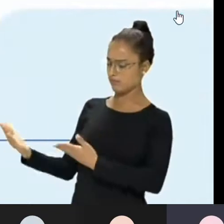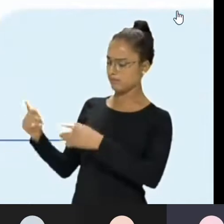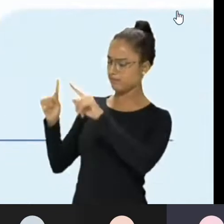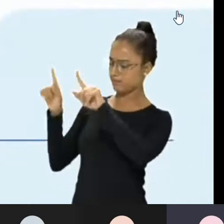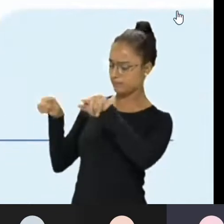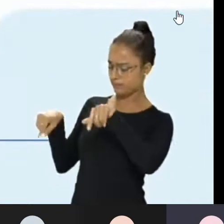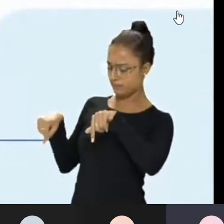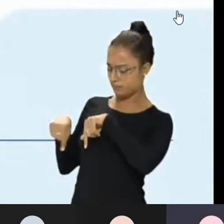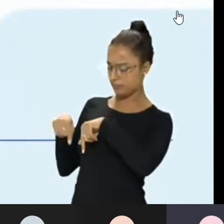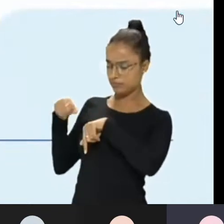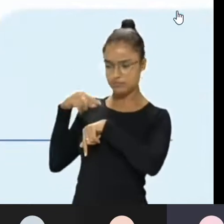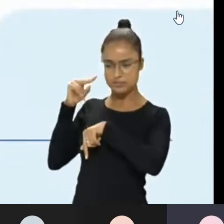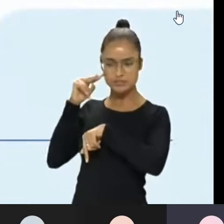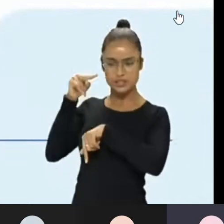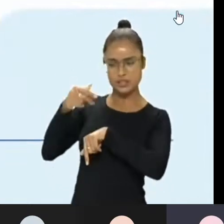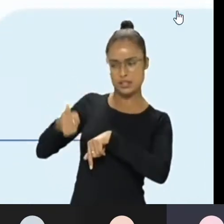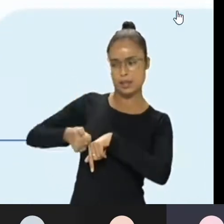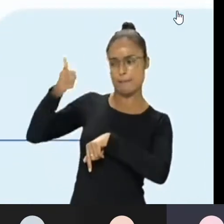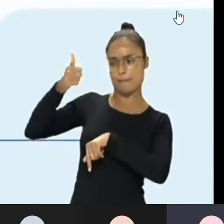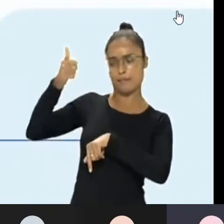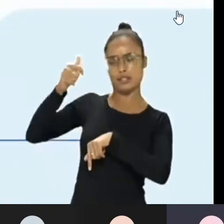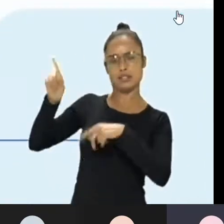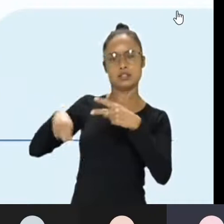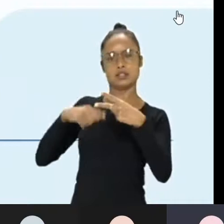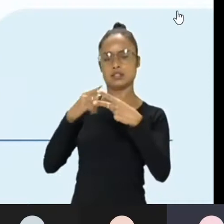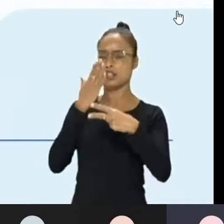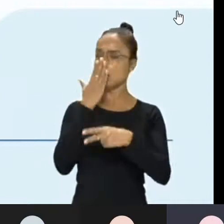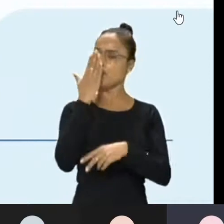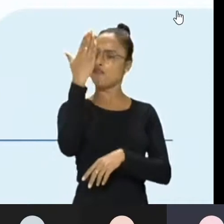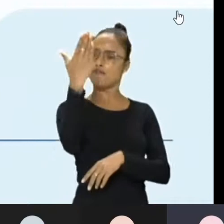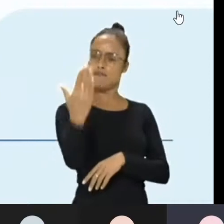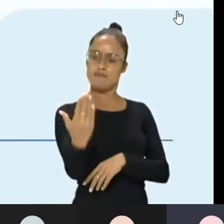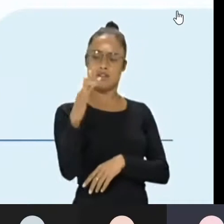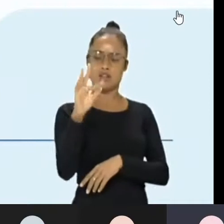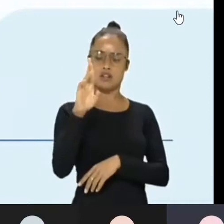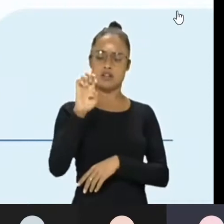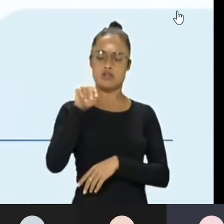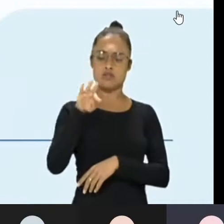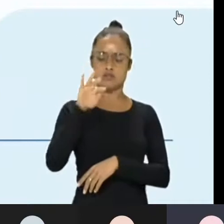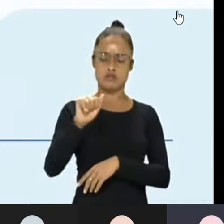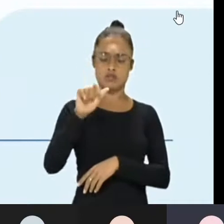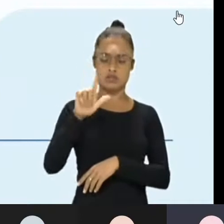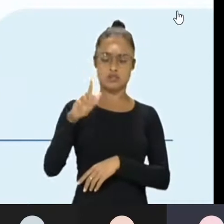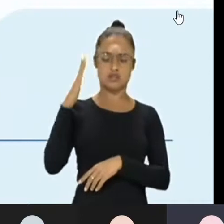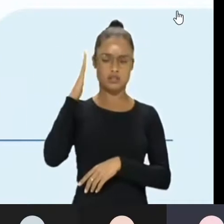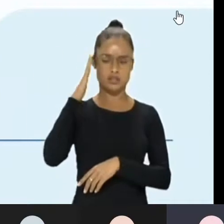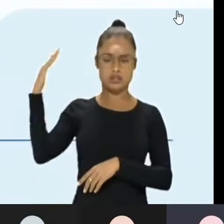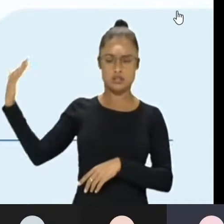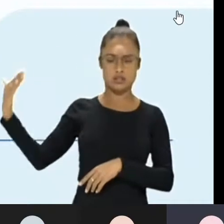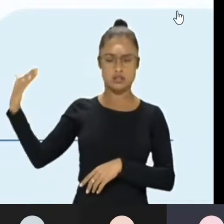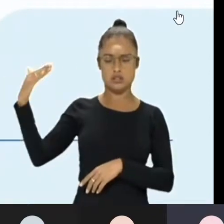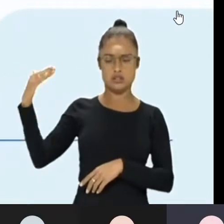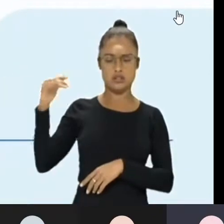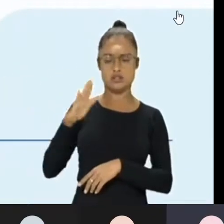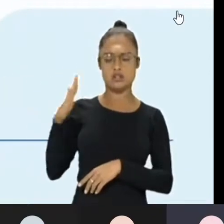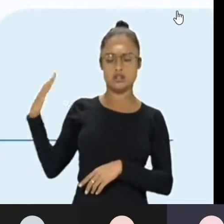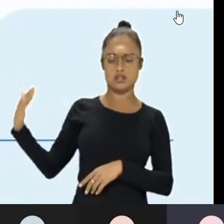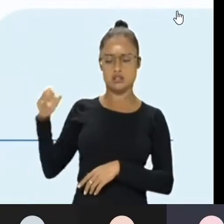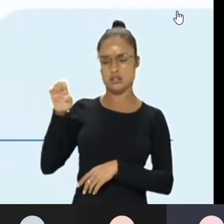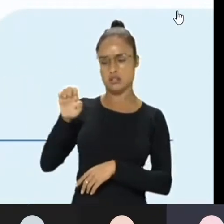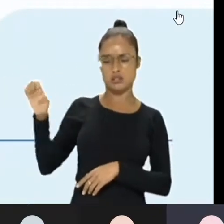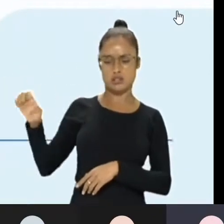qual eu tenho as vistas principais. Então, aqui eu tenho a vista frontal, a vista lateral esquerda e